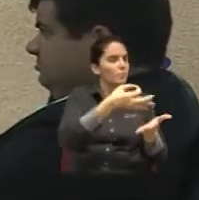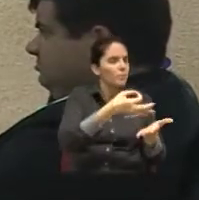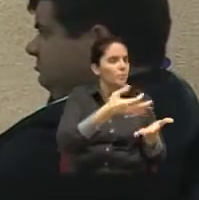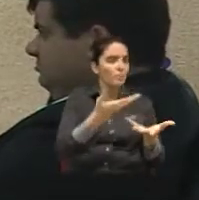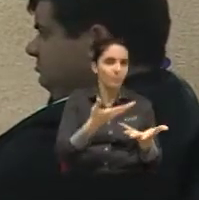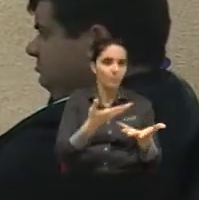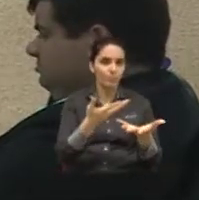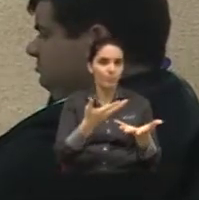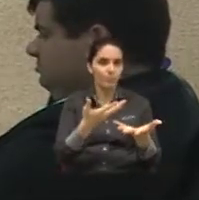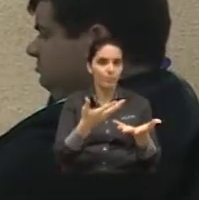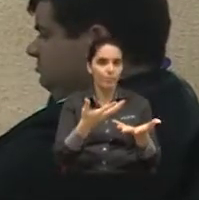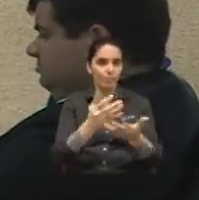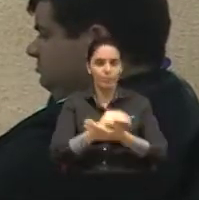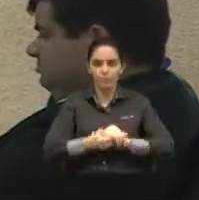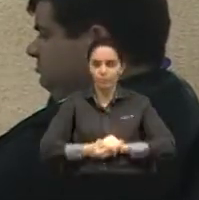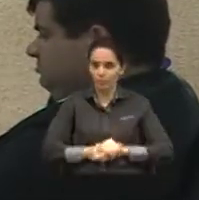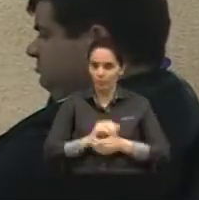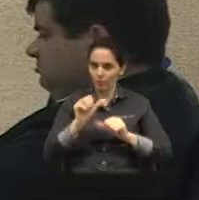Mostrando que